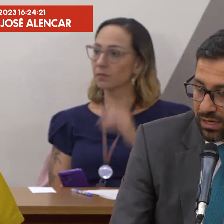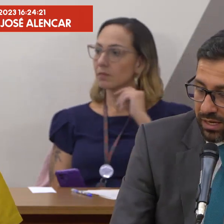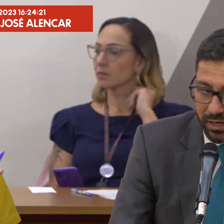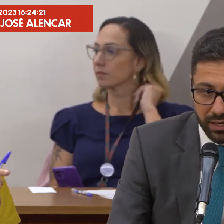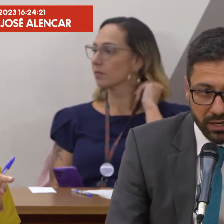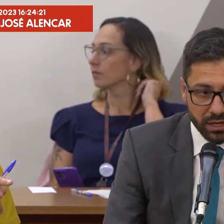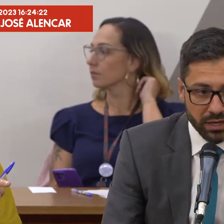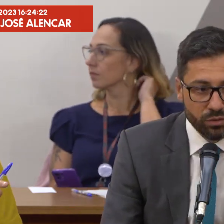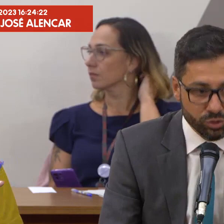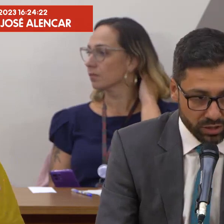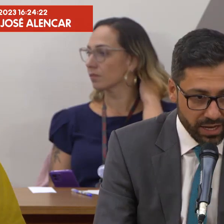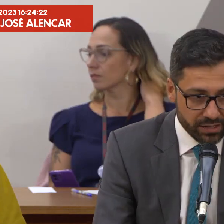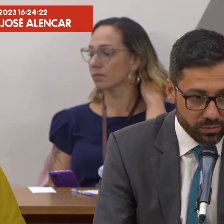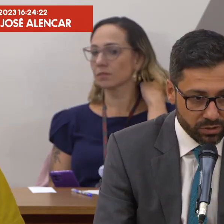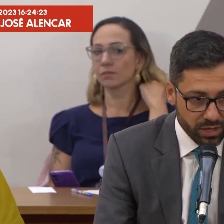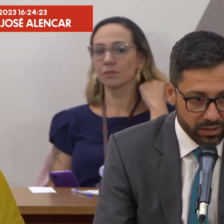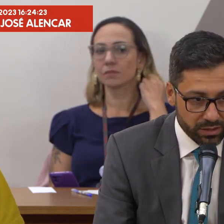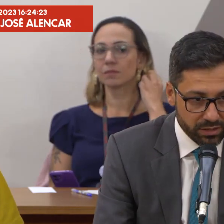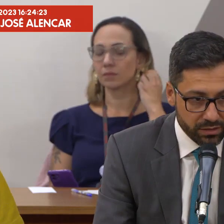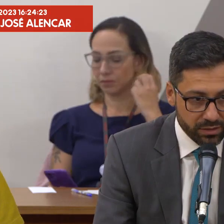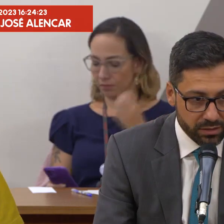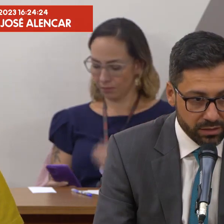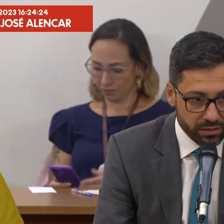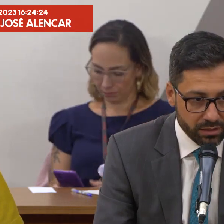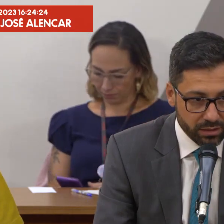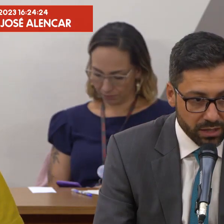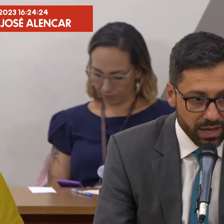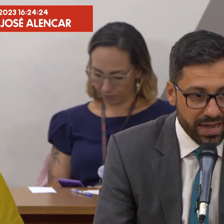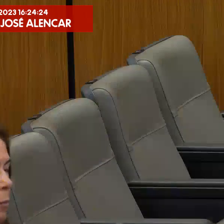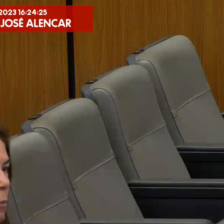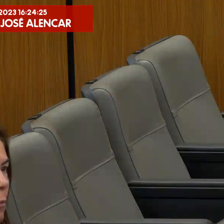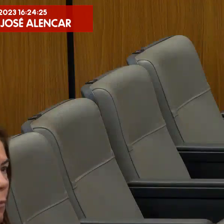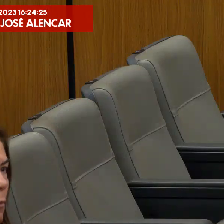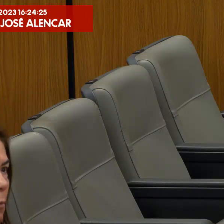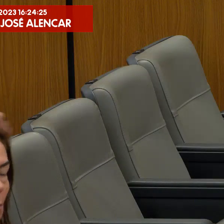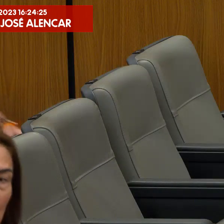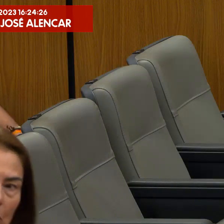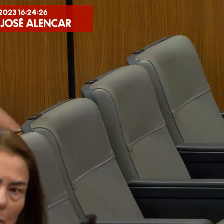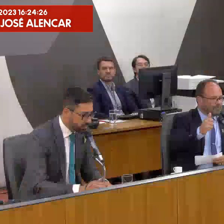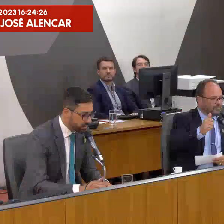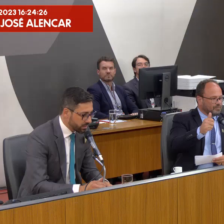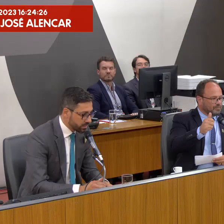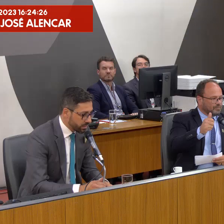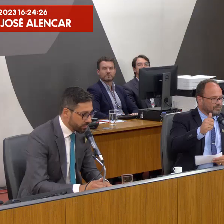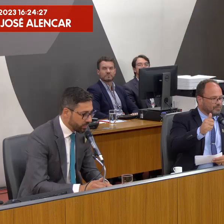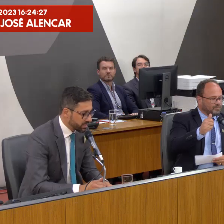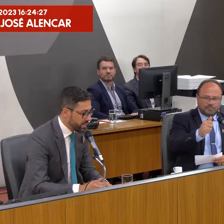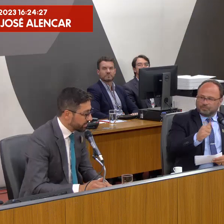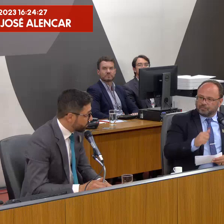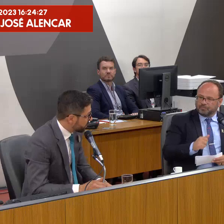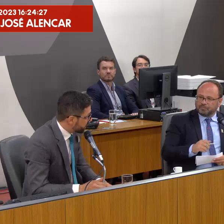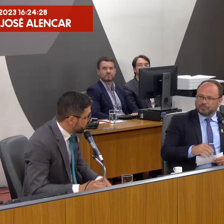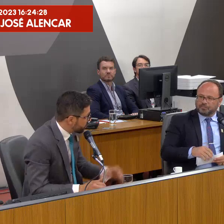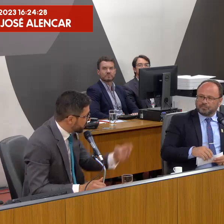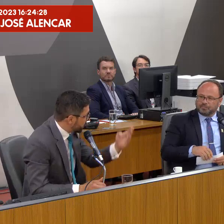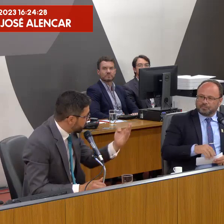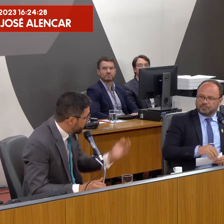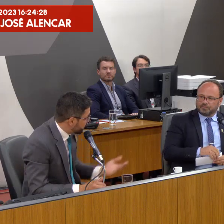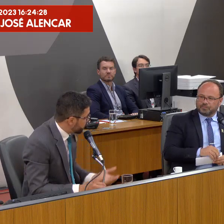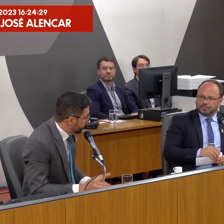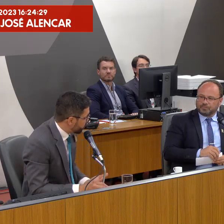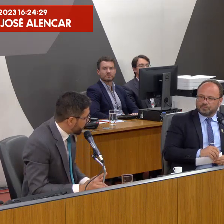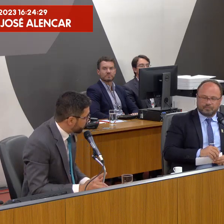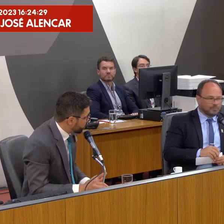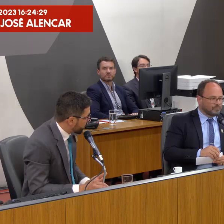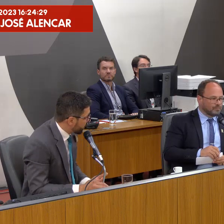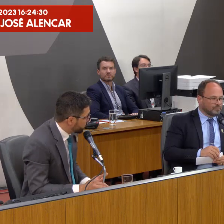conseguir o senhor tem esse é eletrônico Pois é então se a gente conseguir